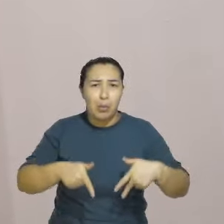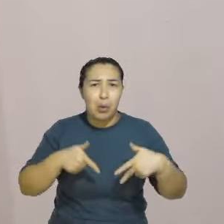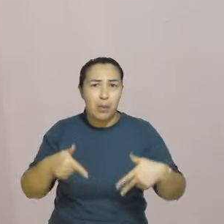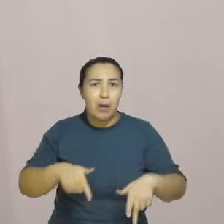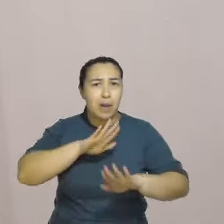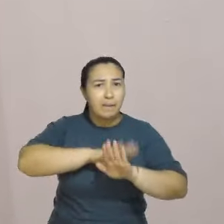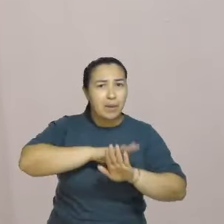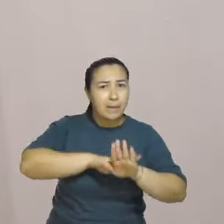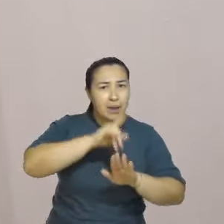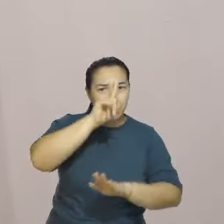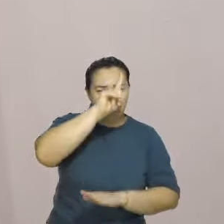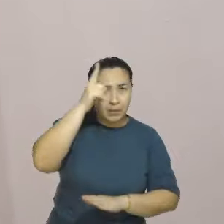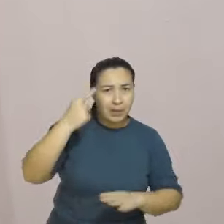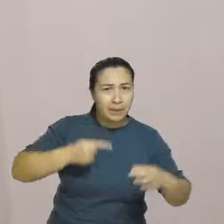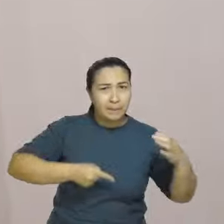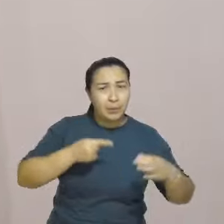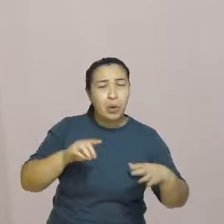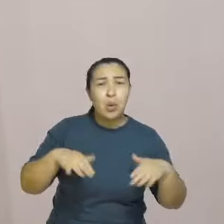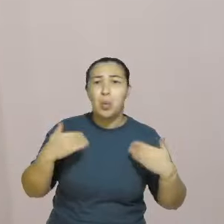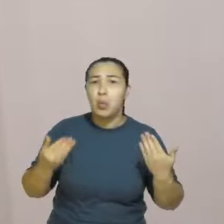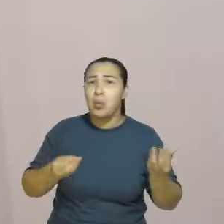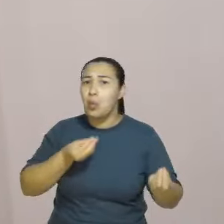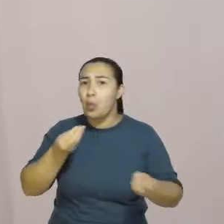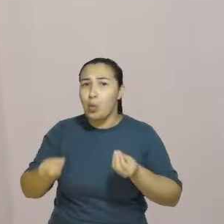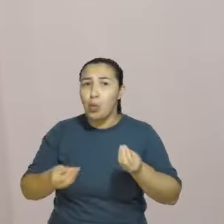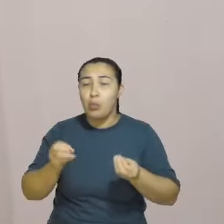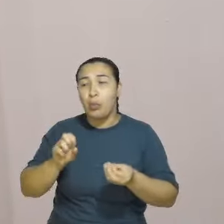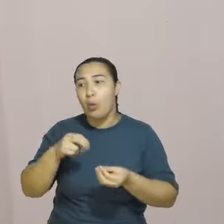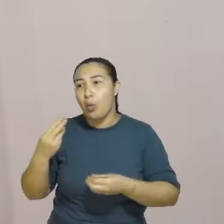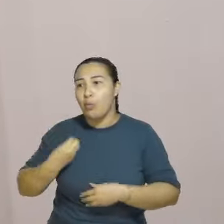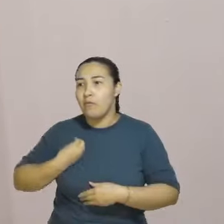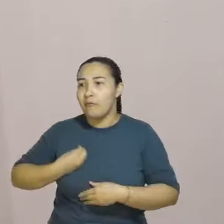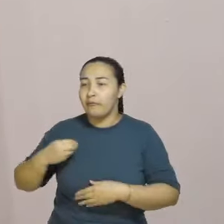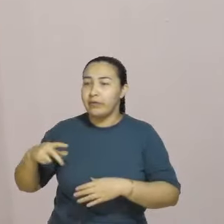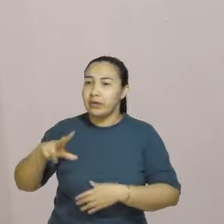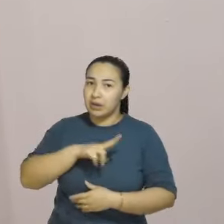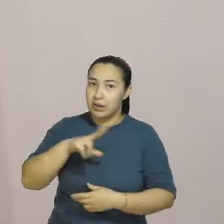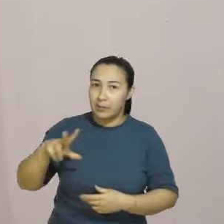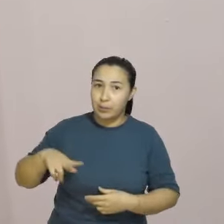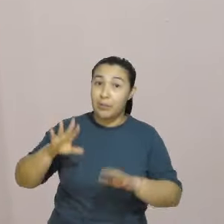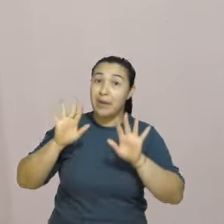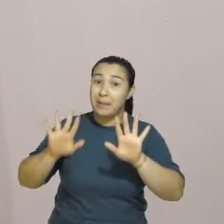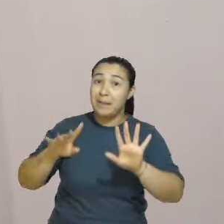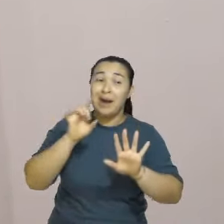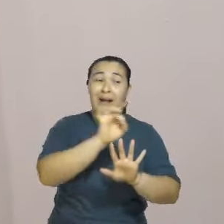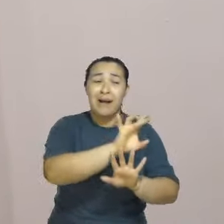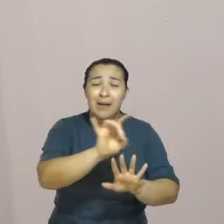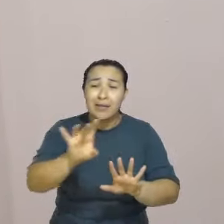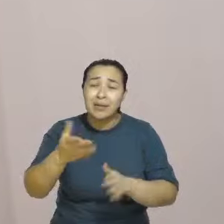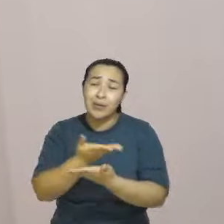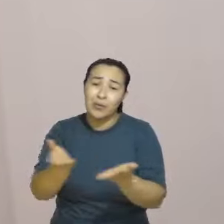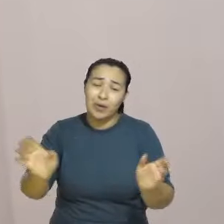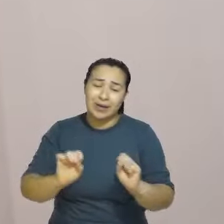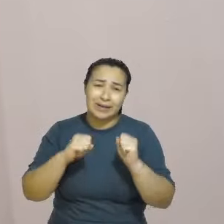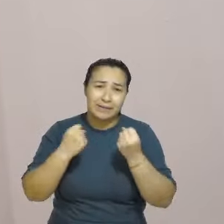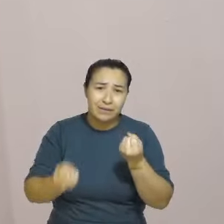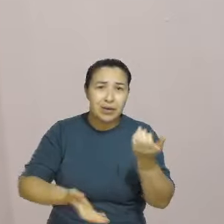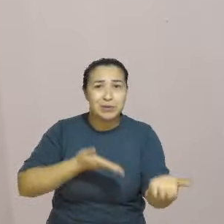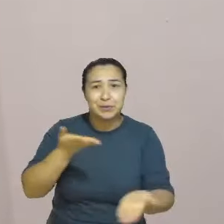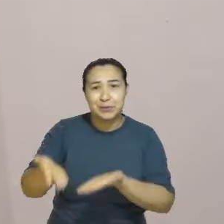da função pública que recebe, mas sim que é da pessoalidade de cada um. Também as pessoas